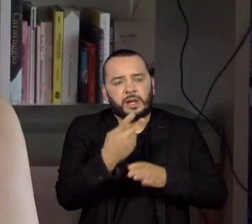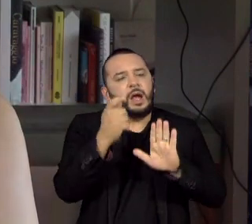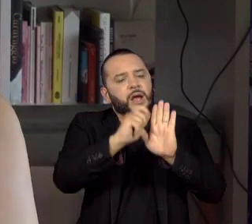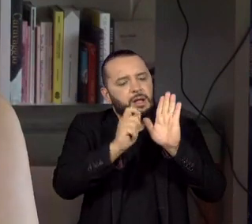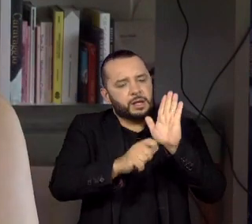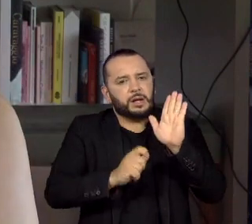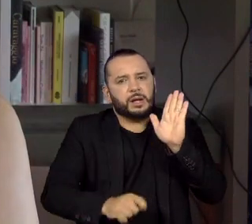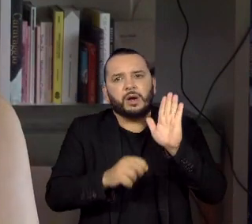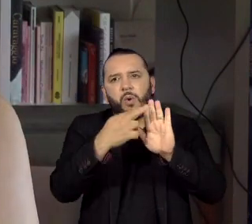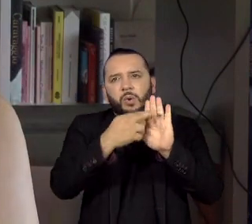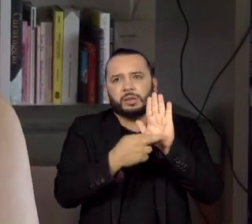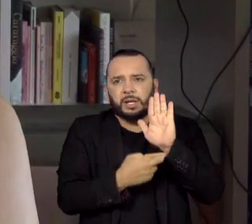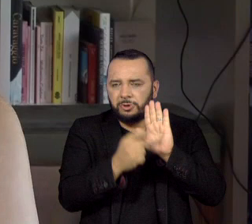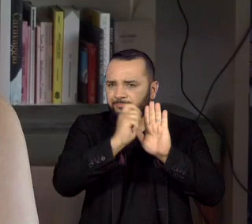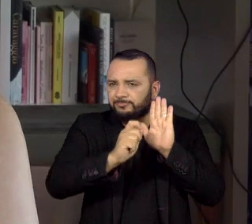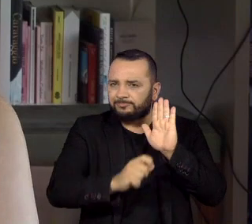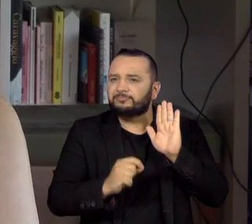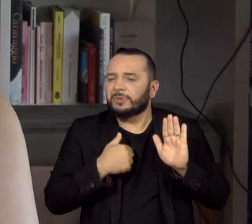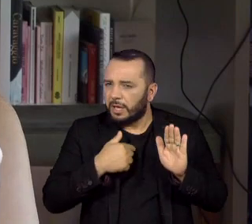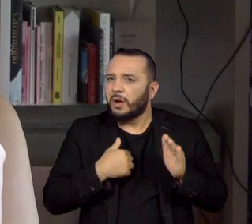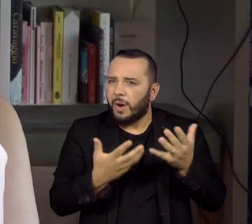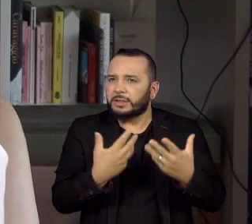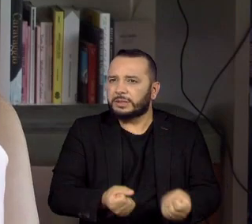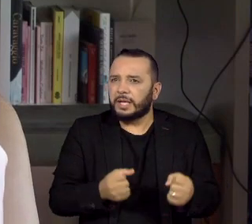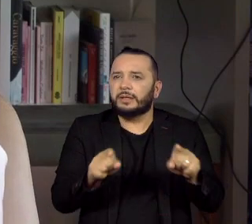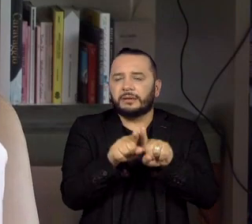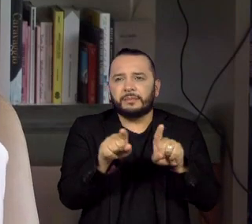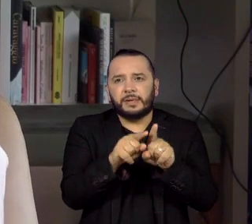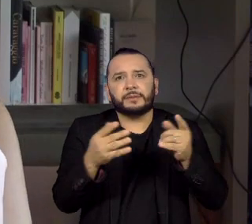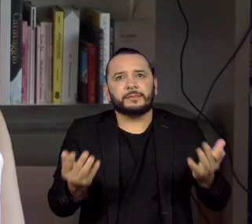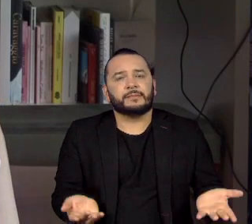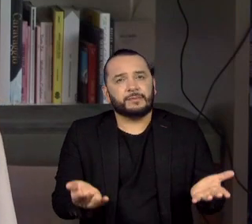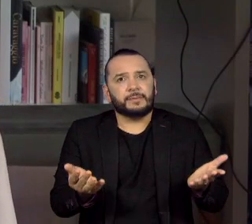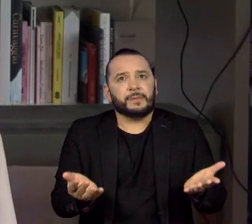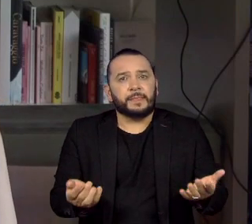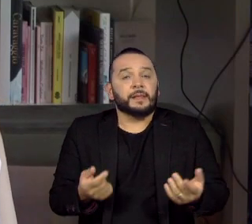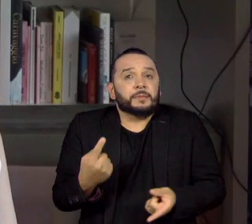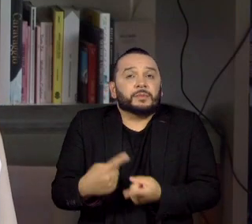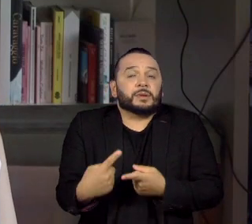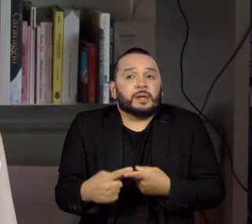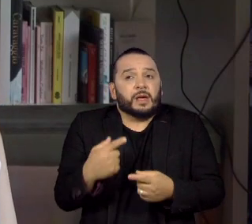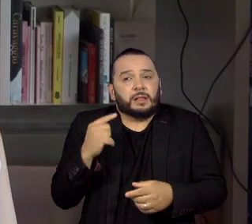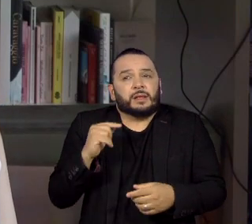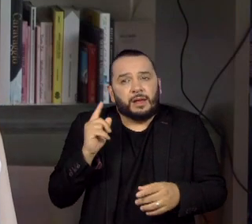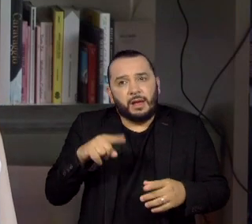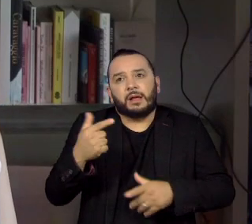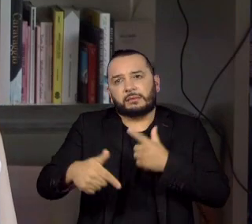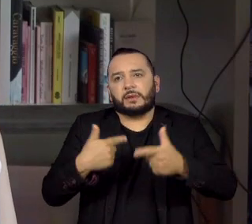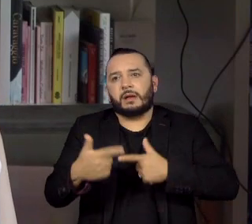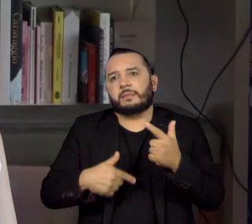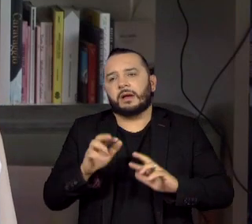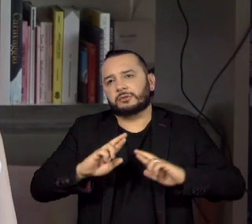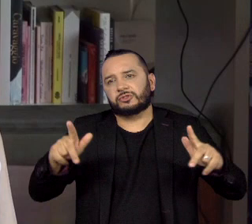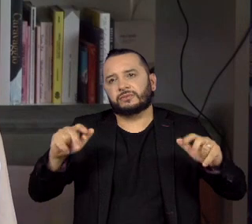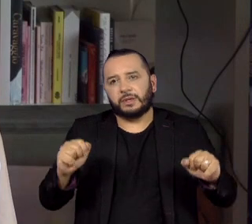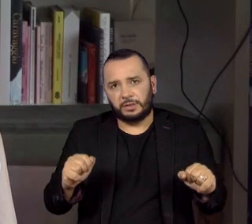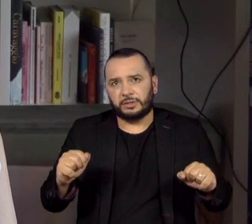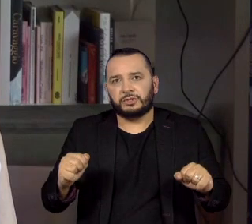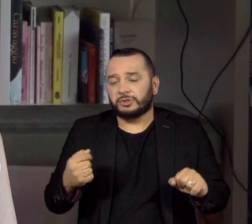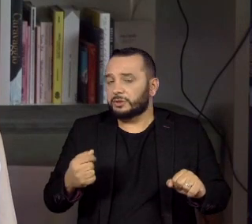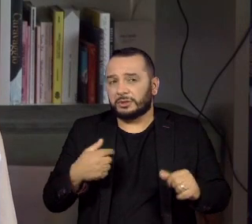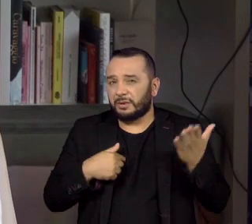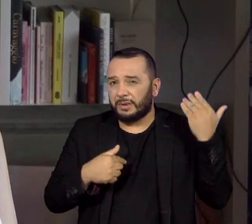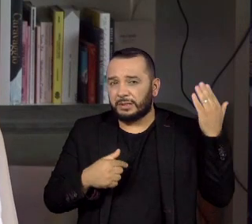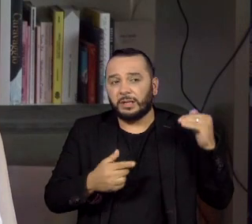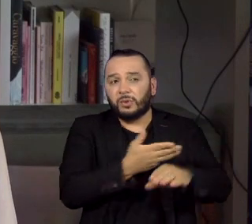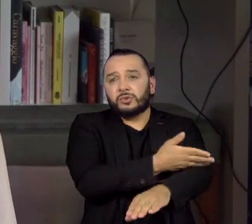eu daria o melhor de mim, porque é um trabalho bem diferente do que eu já fiz. Eu acho que,